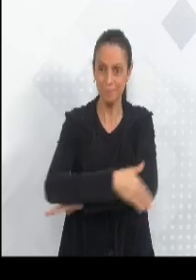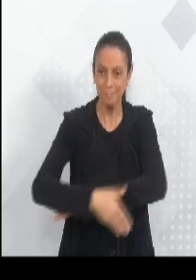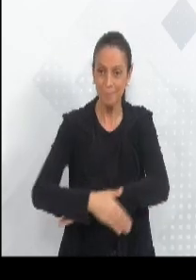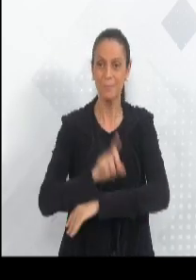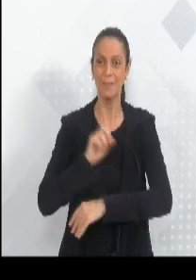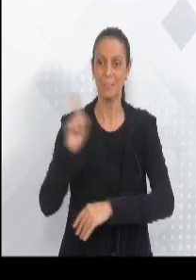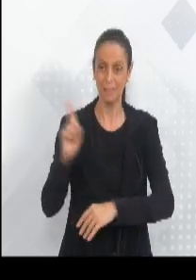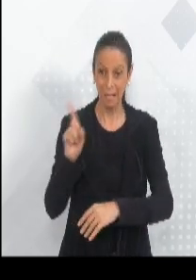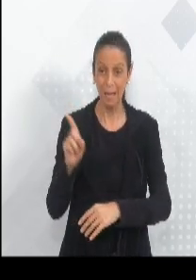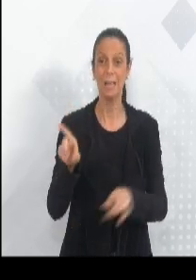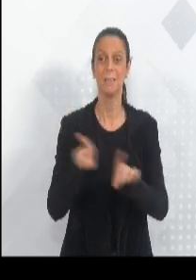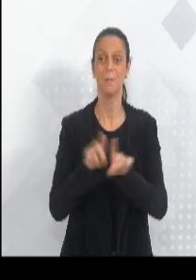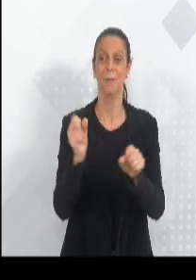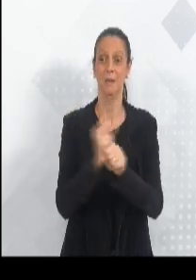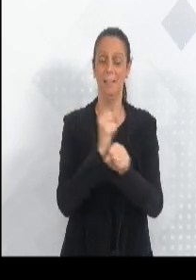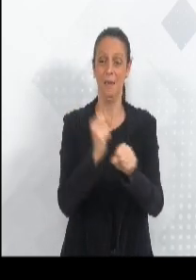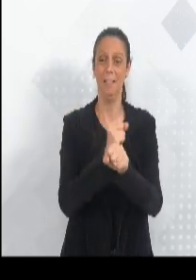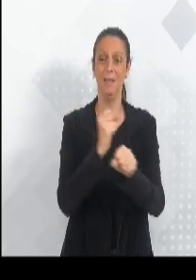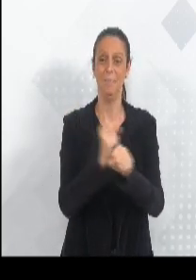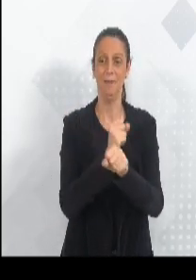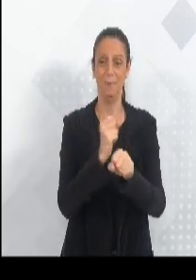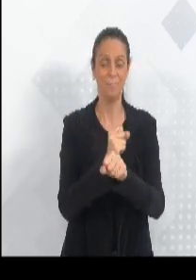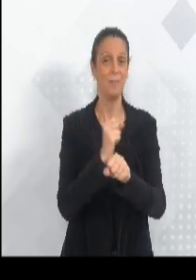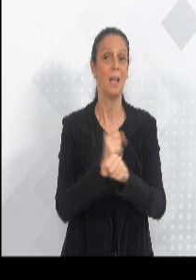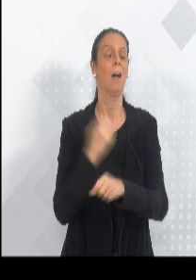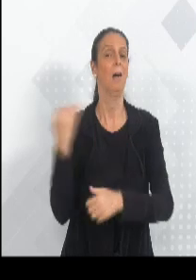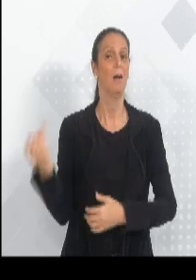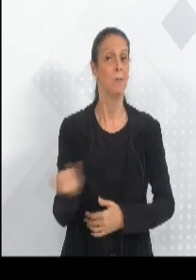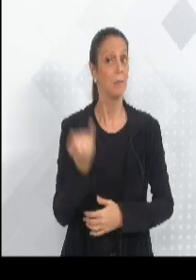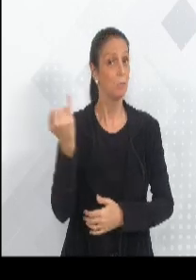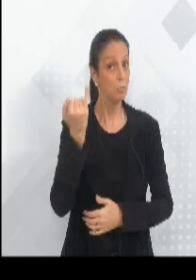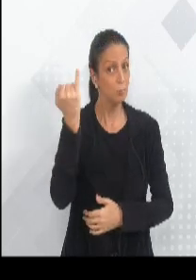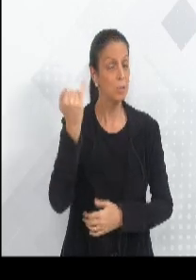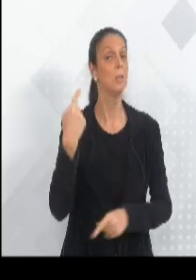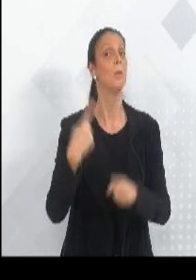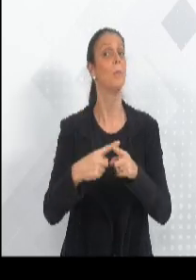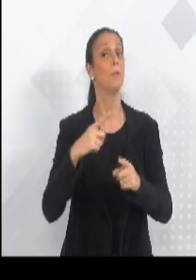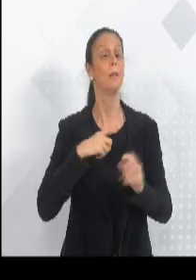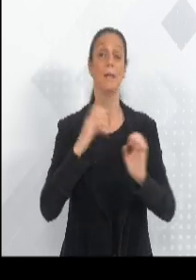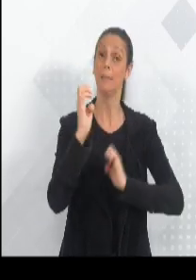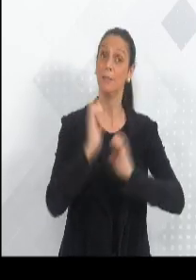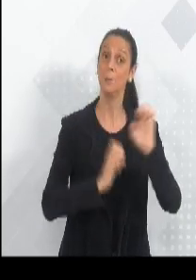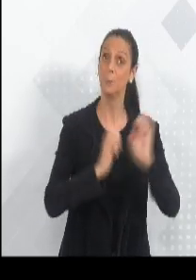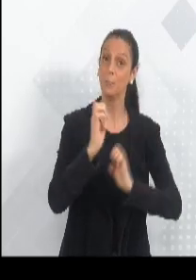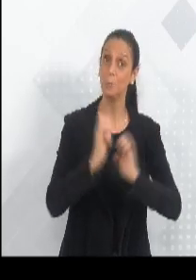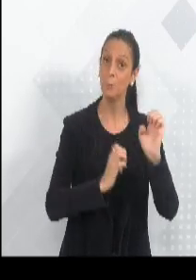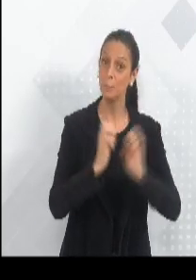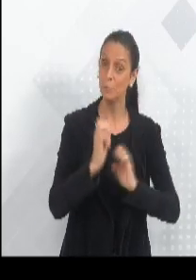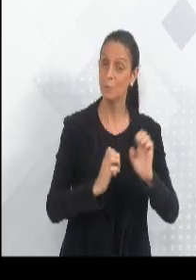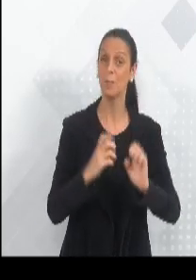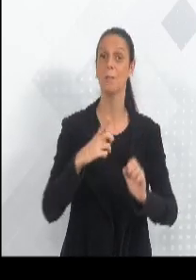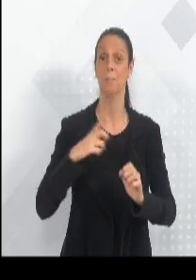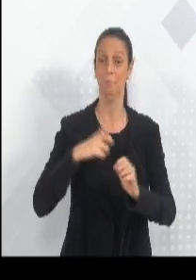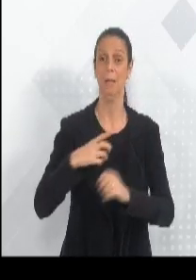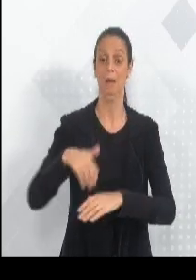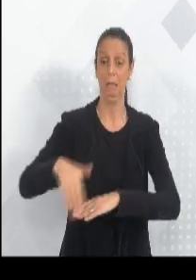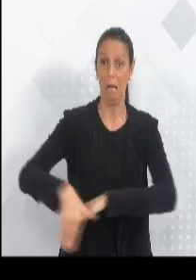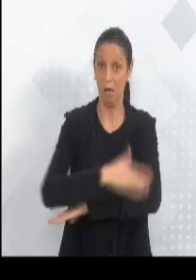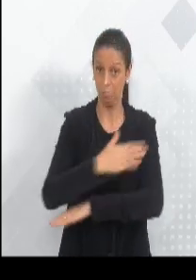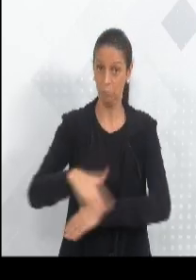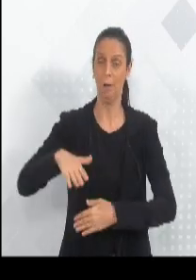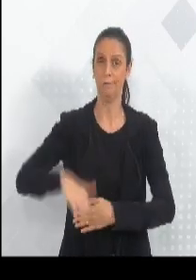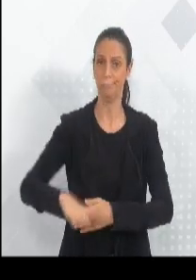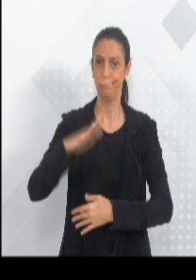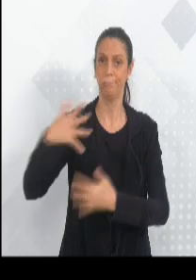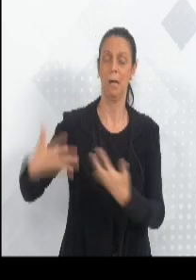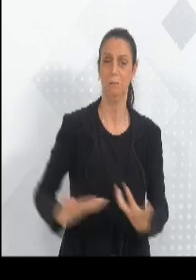Norte uma obra também muito importante porque tem indústrias com cargas pesadas e coisas então sem